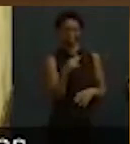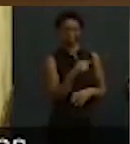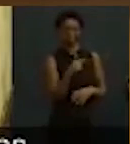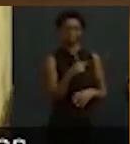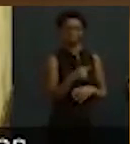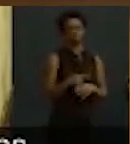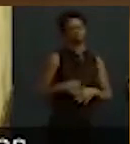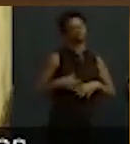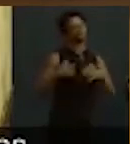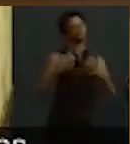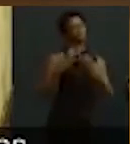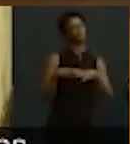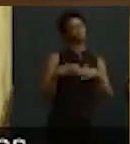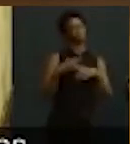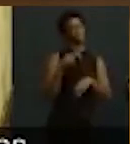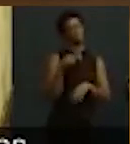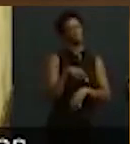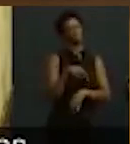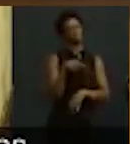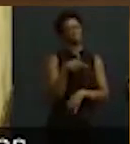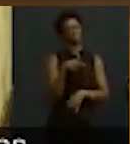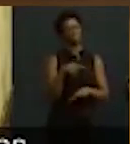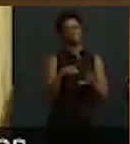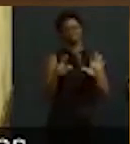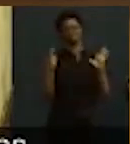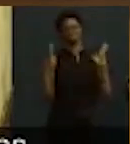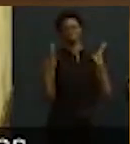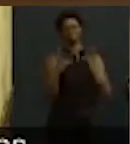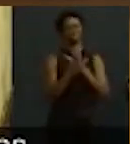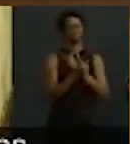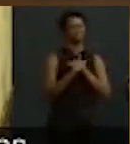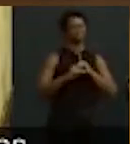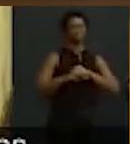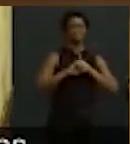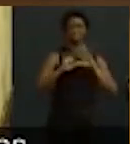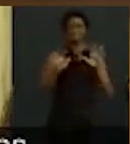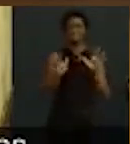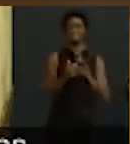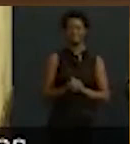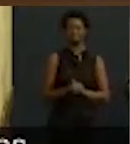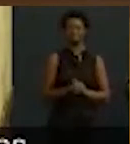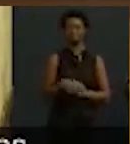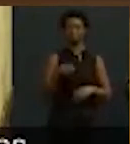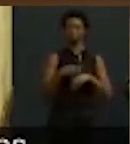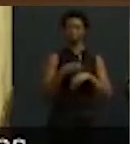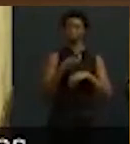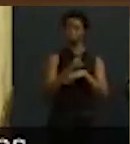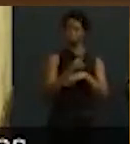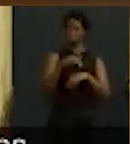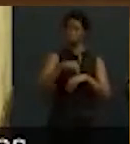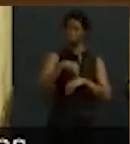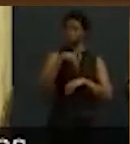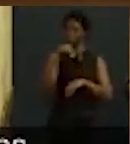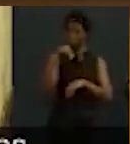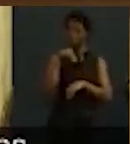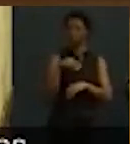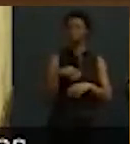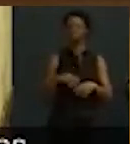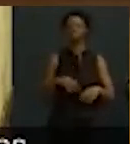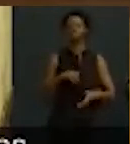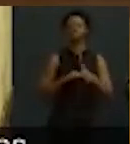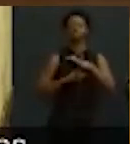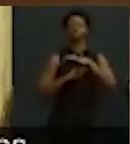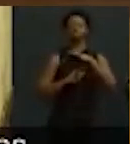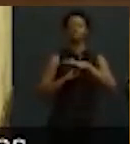raro brilho. Doutora e mestre em economia pelo Instituto de Economia da UFRJ, desde